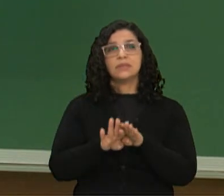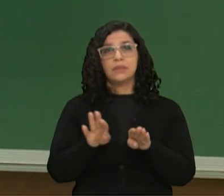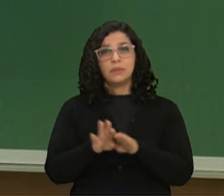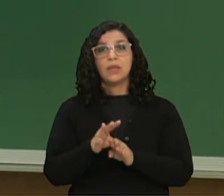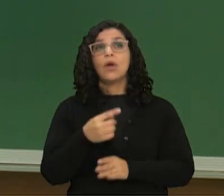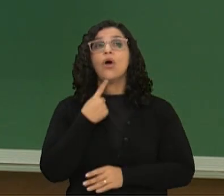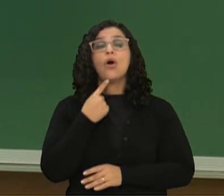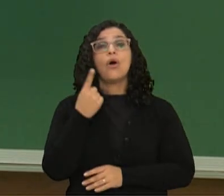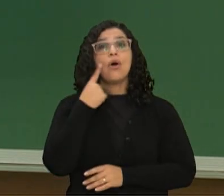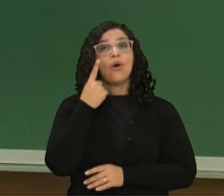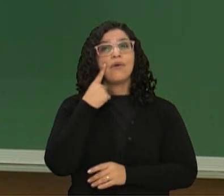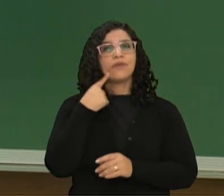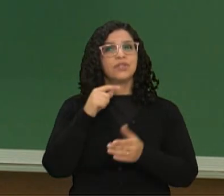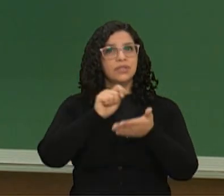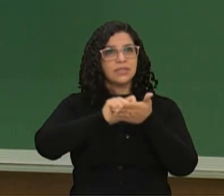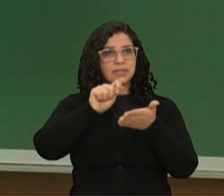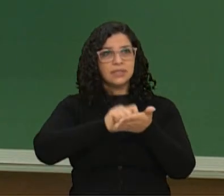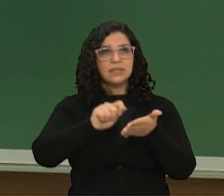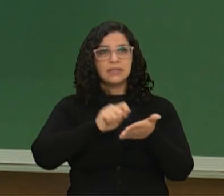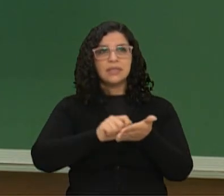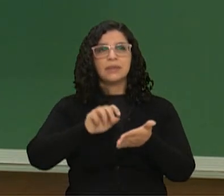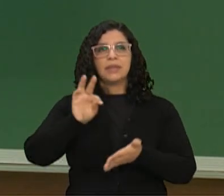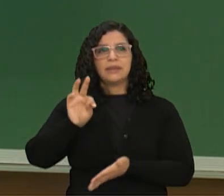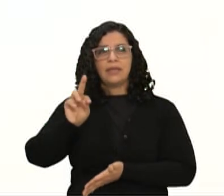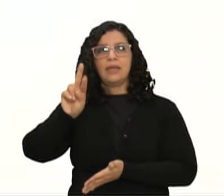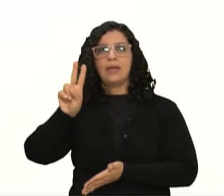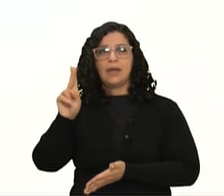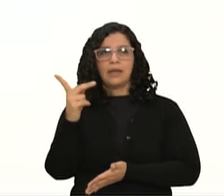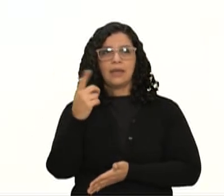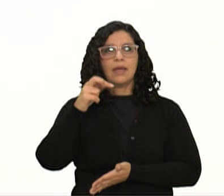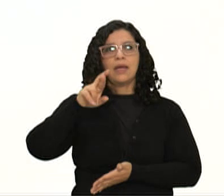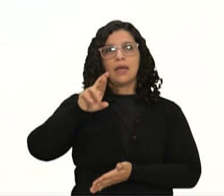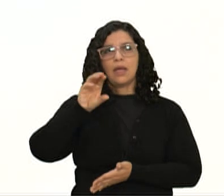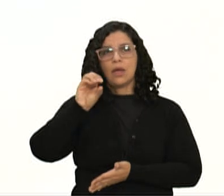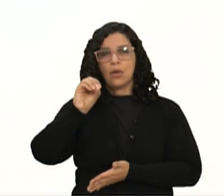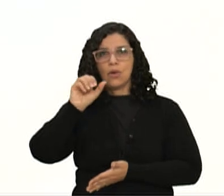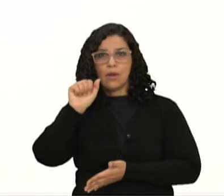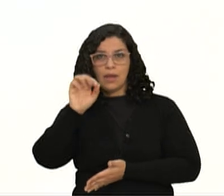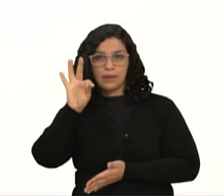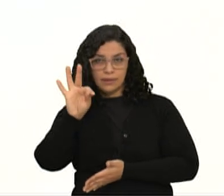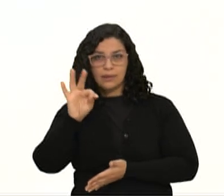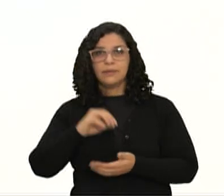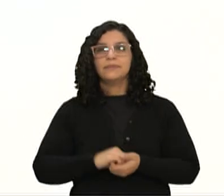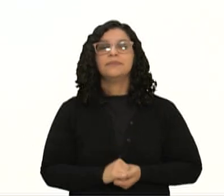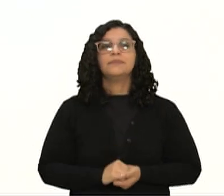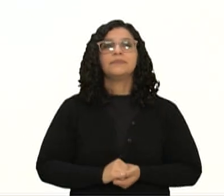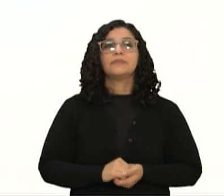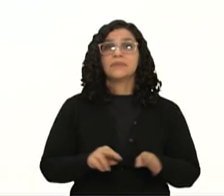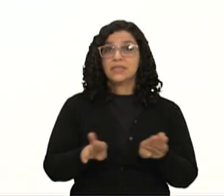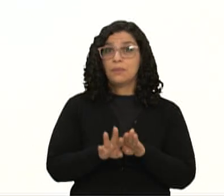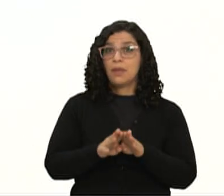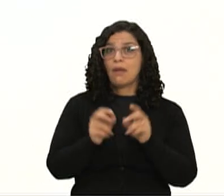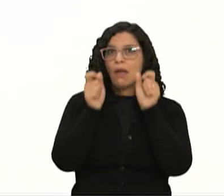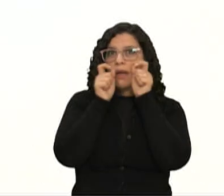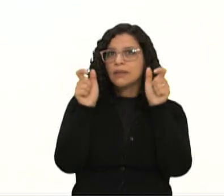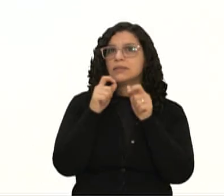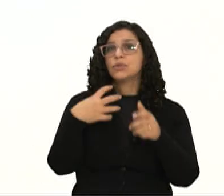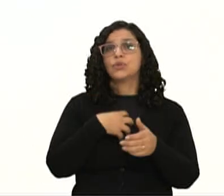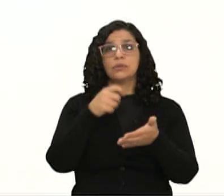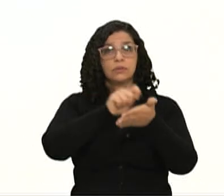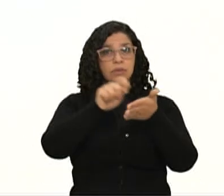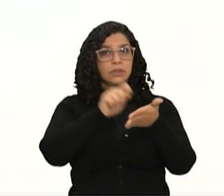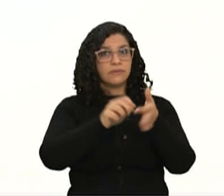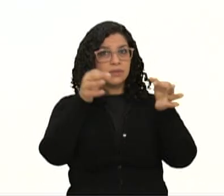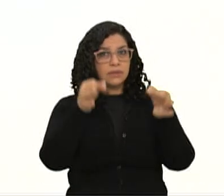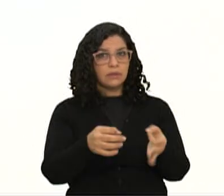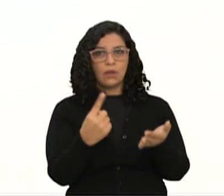também preste atenção ali na escrita do throat, que tem o T, o H, o R, né? Então preste atenção ali se você escreveu